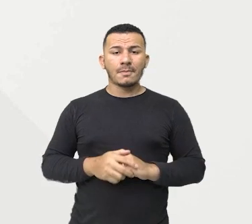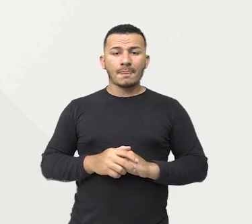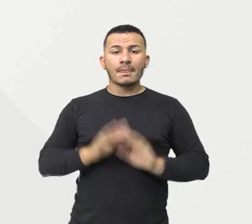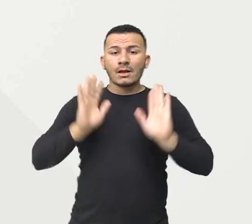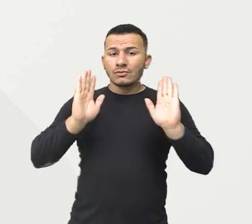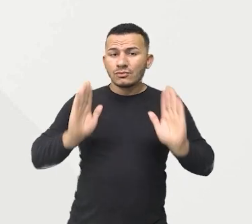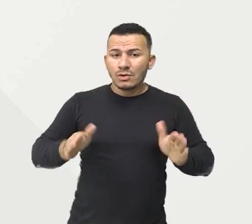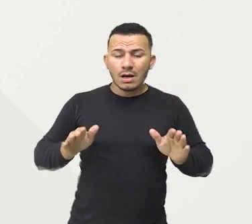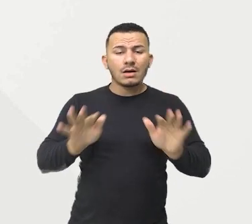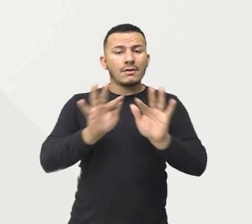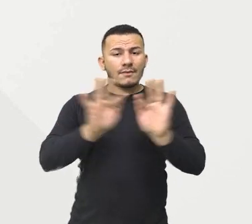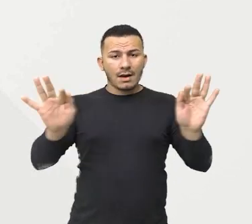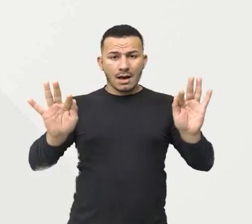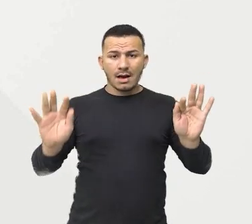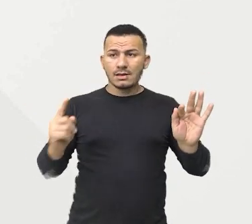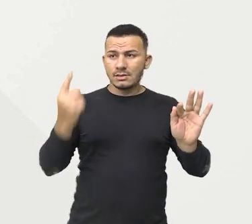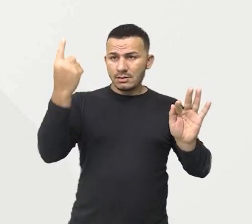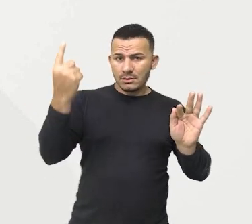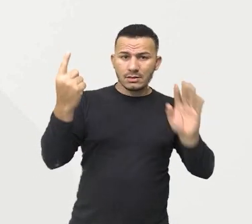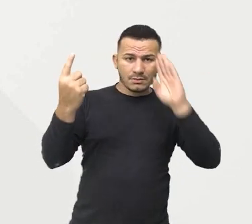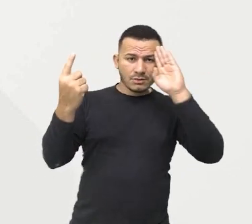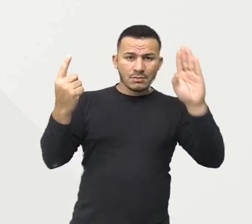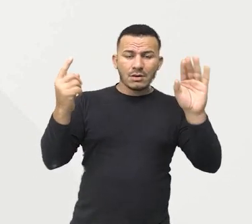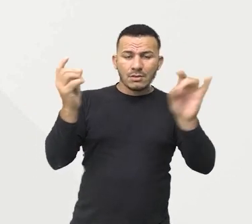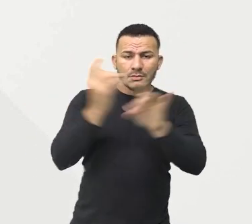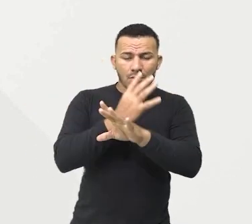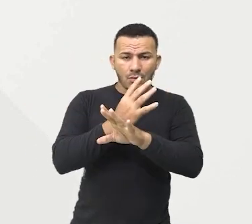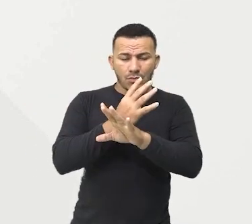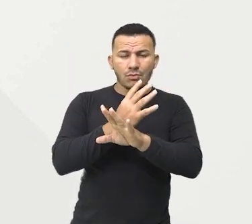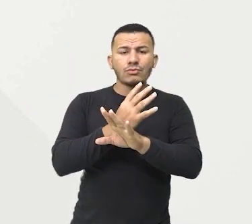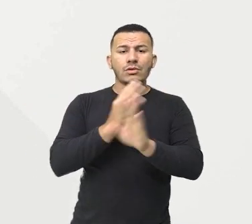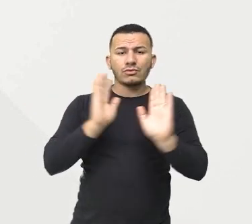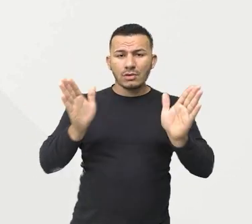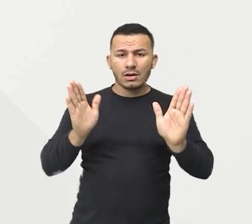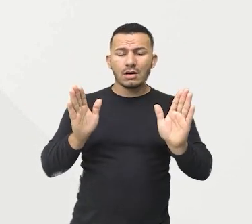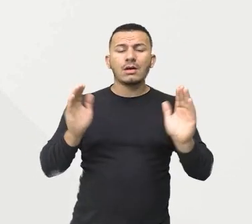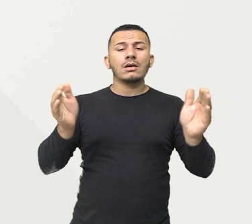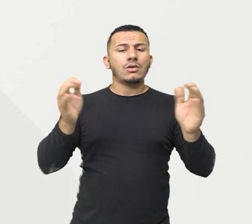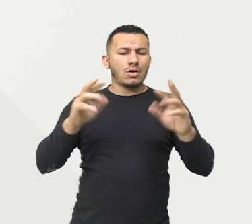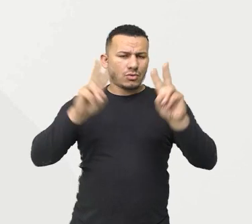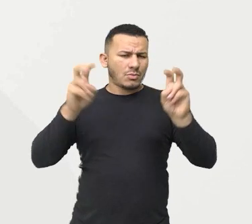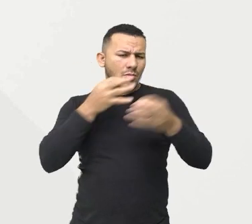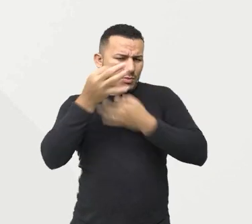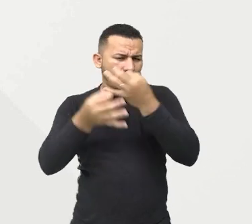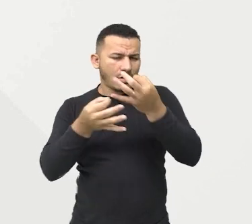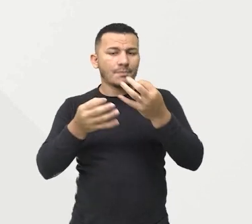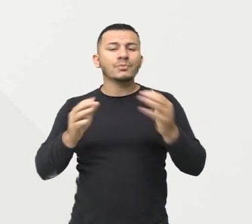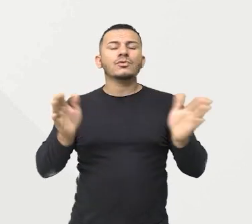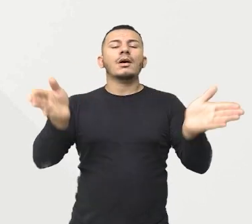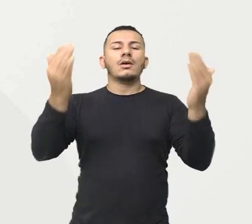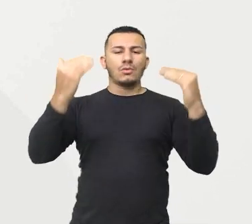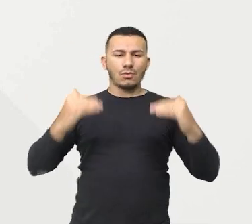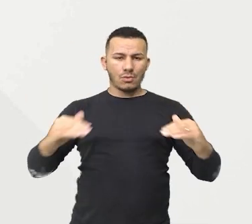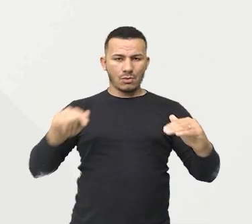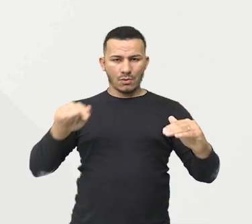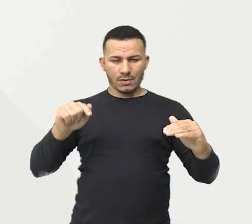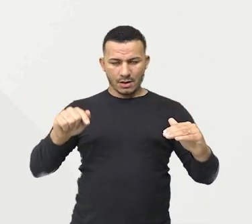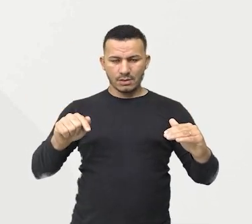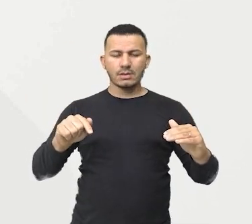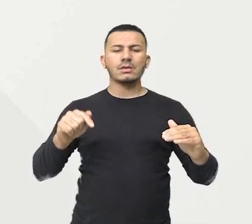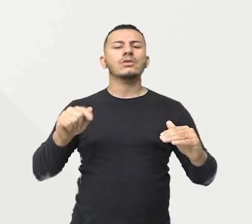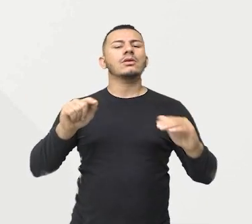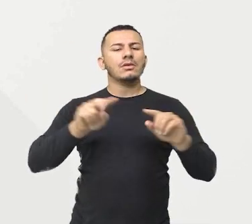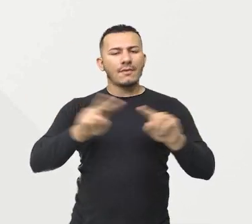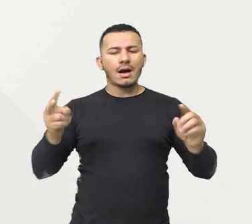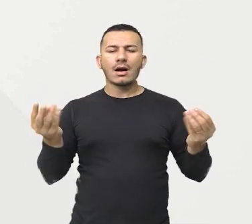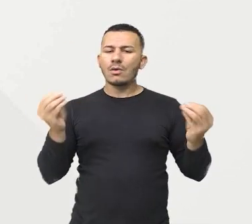primeira frase, que é a ideia principal e central, a minha opinião sobre o tema, aí eu vou, então, construindo as outras